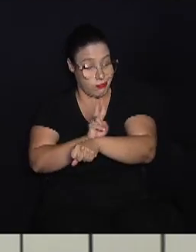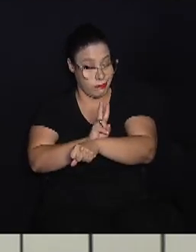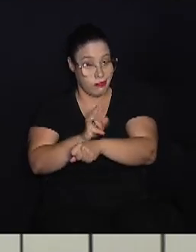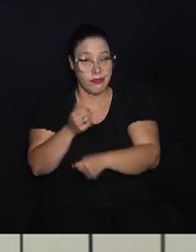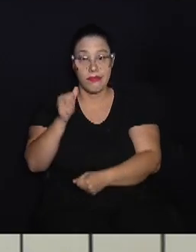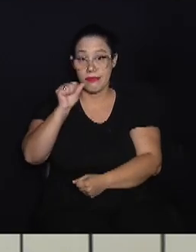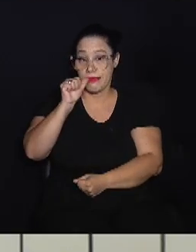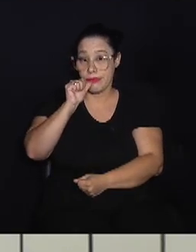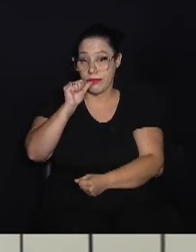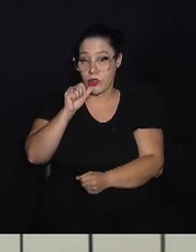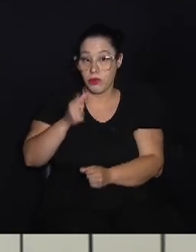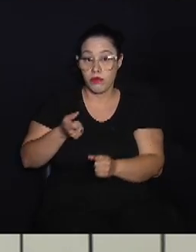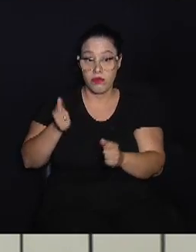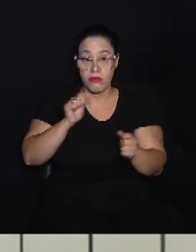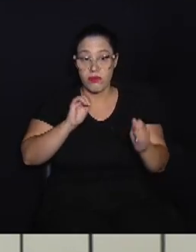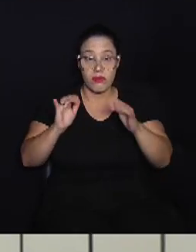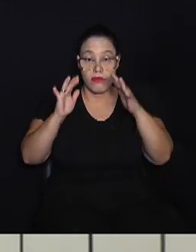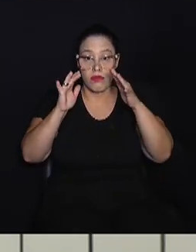a umidificação do ar.